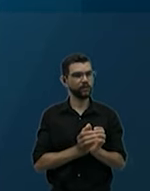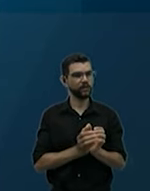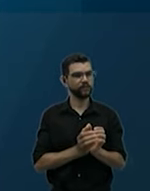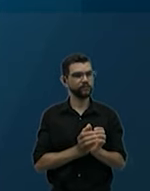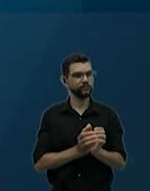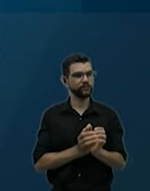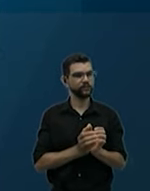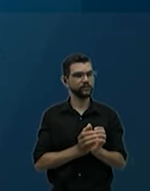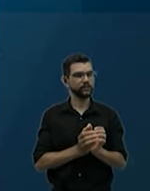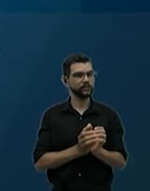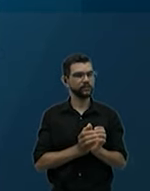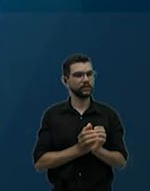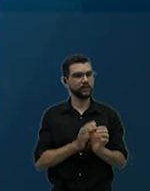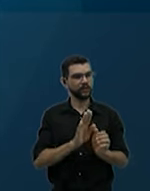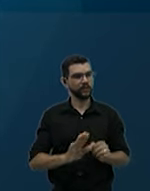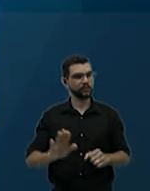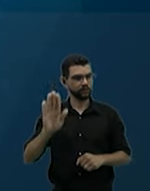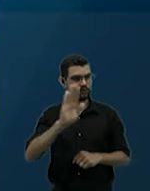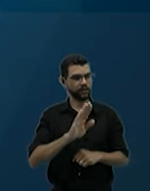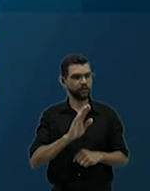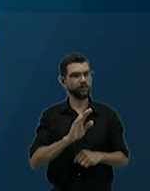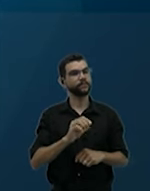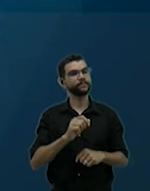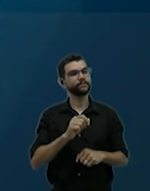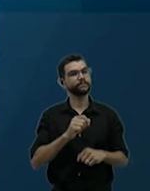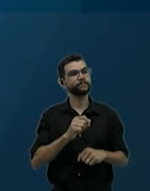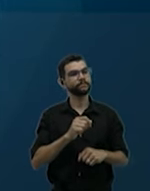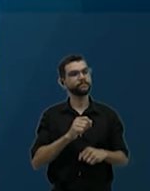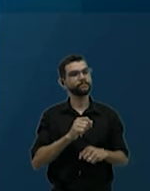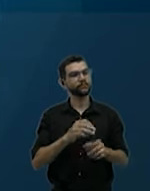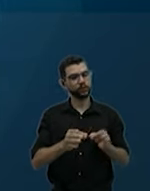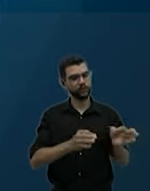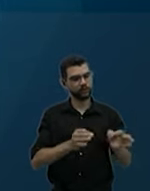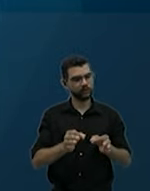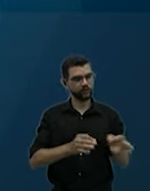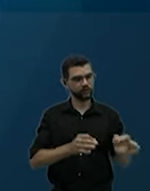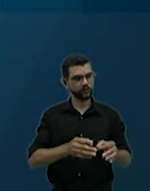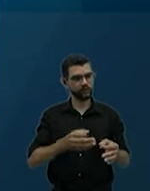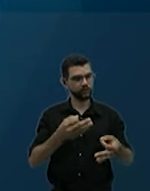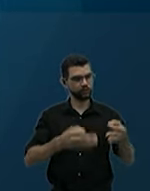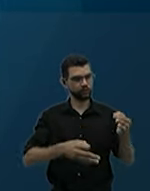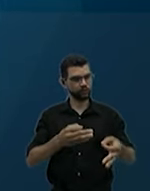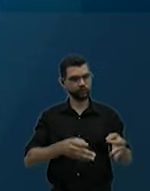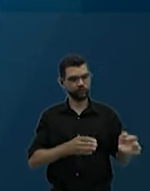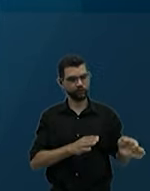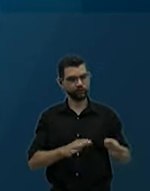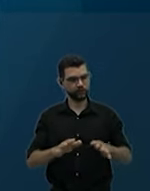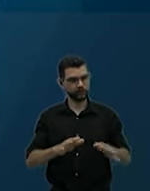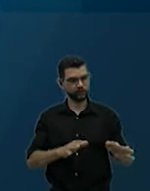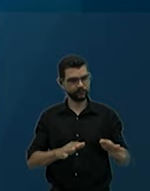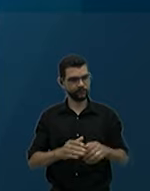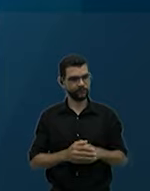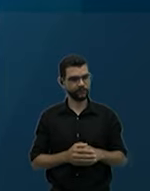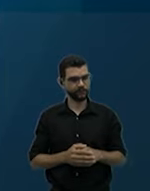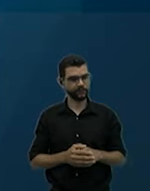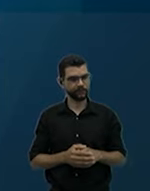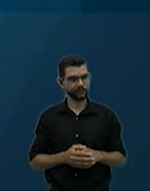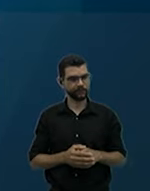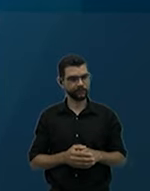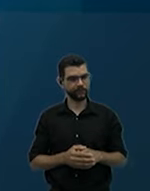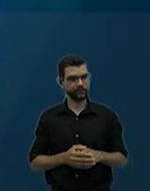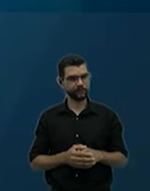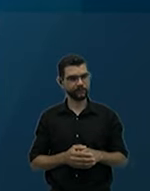presidida pelo ministro Moura Ribeiro. E um fato que eu tenho constatado por lá